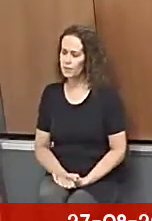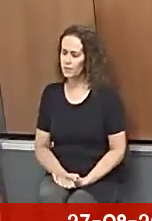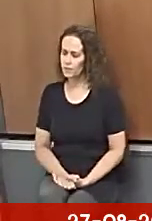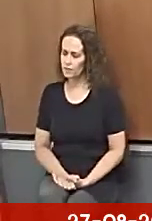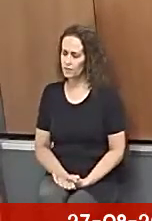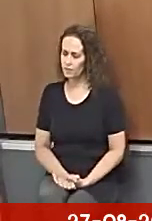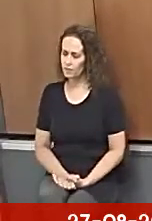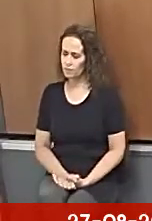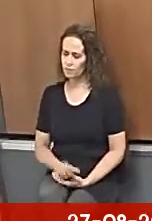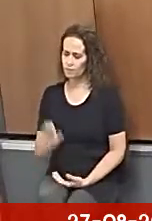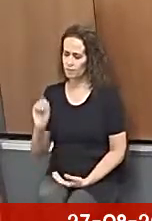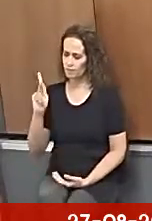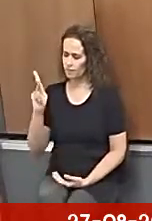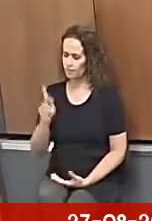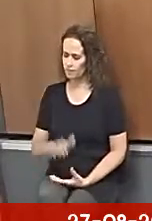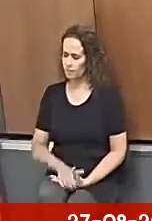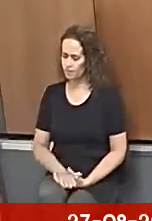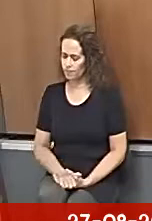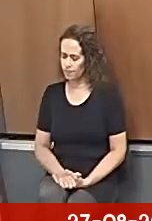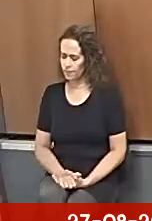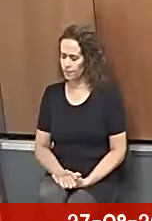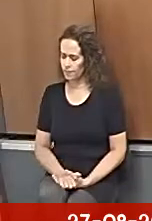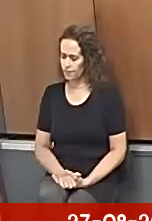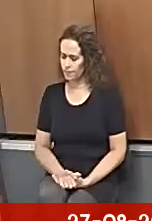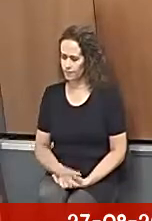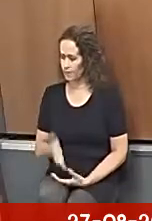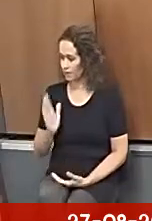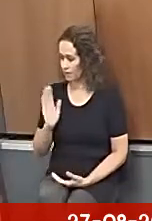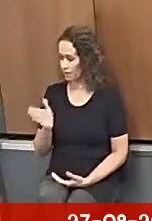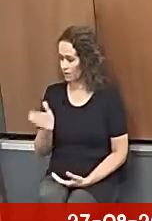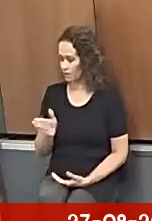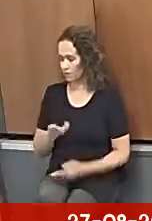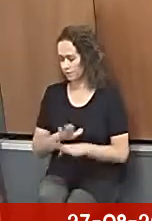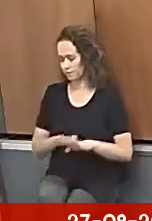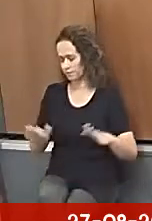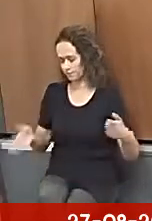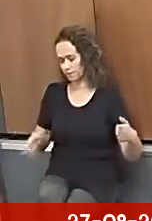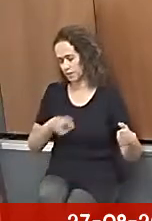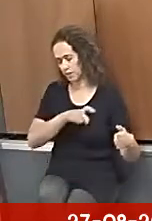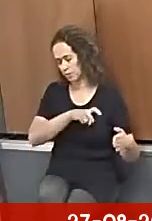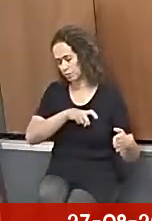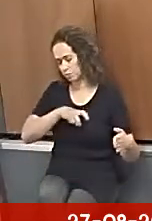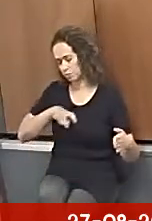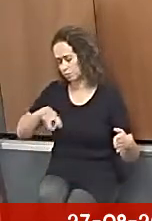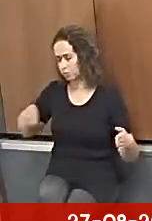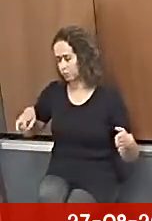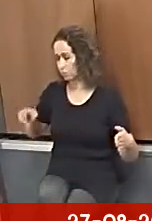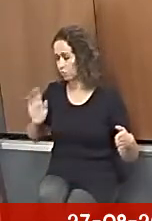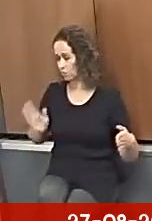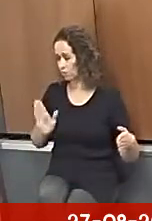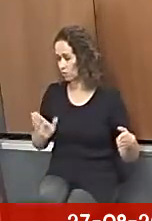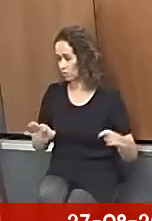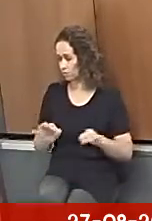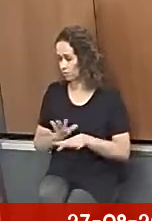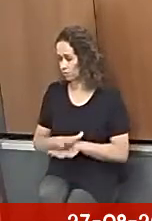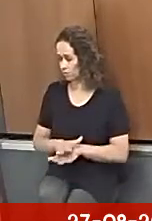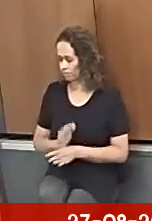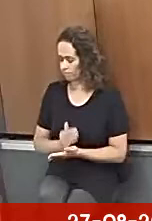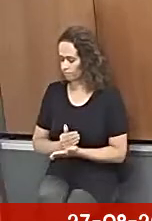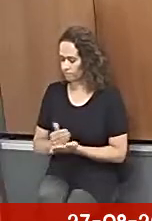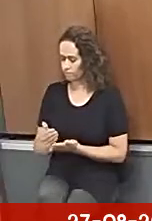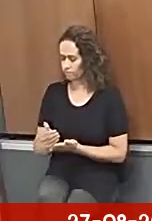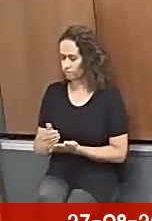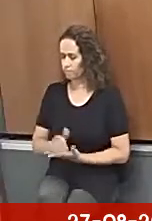ok uma vez que estão já compostas composta a mesa nós vamos dar início então